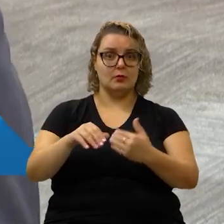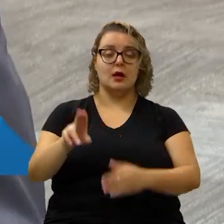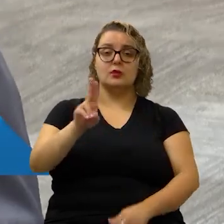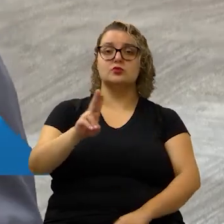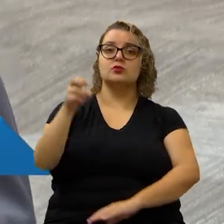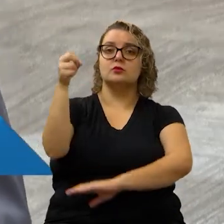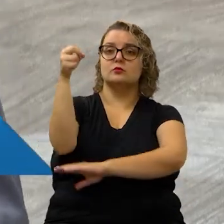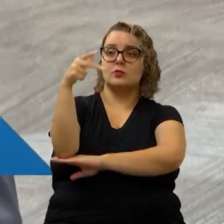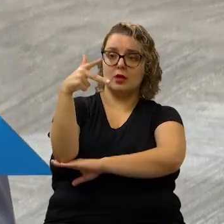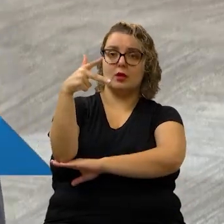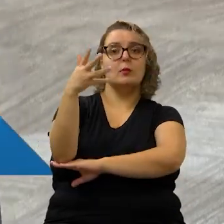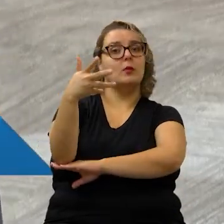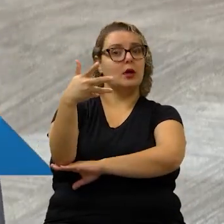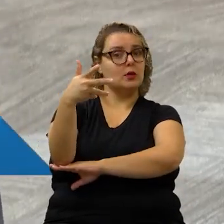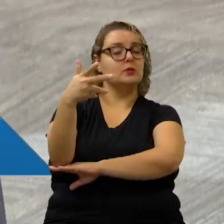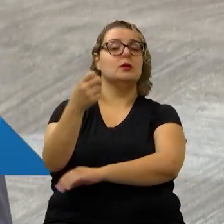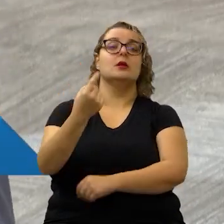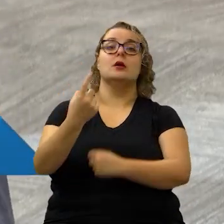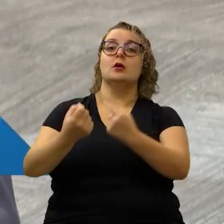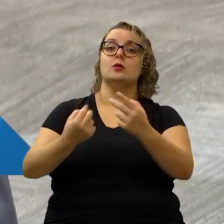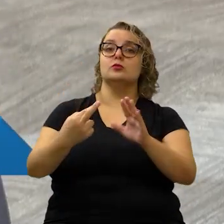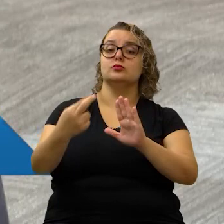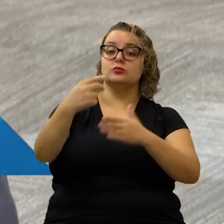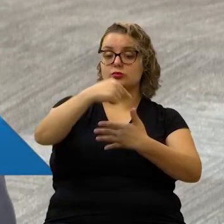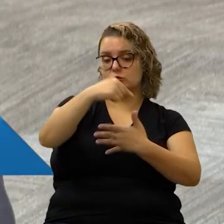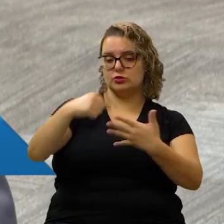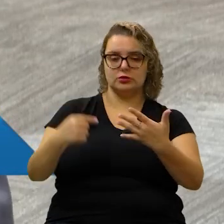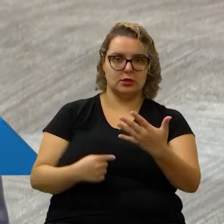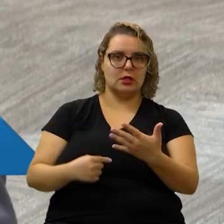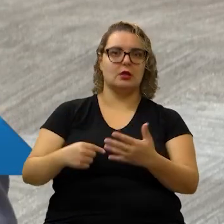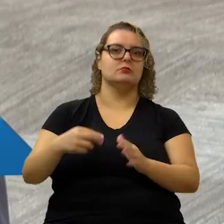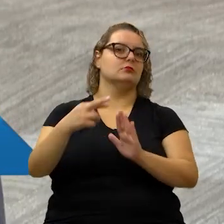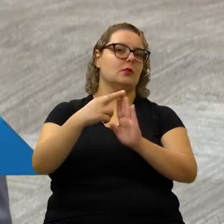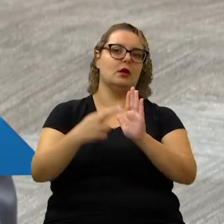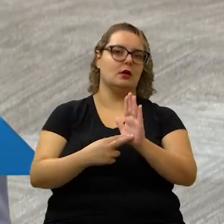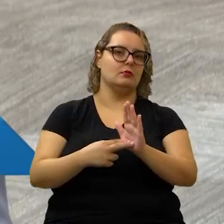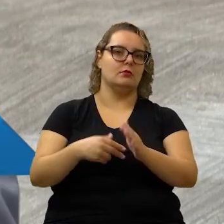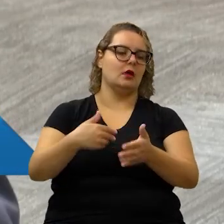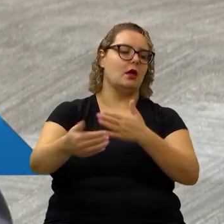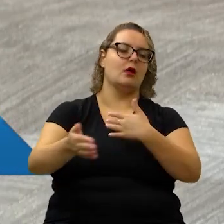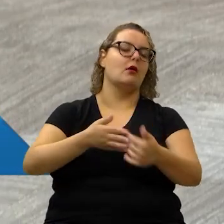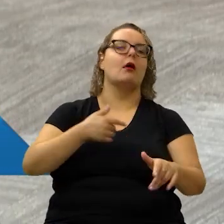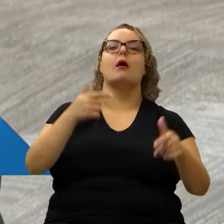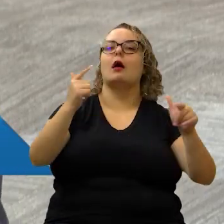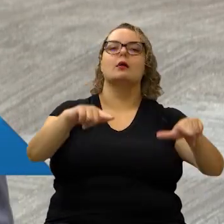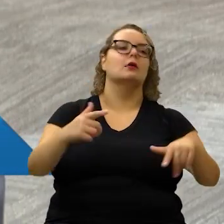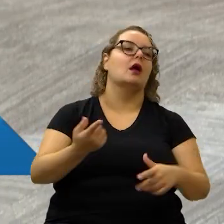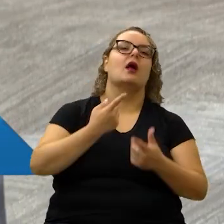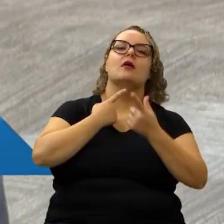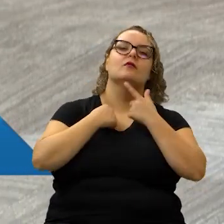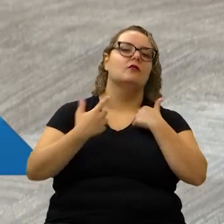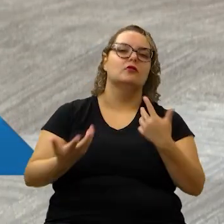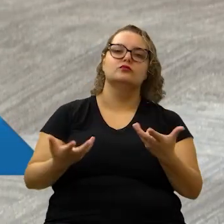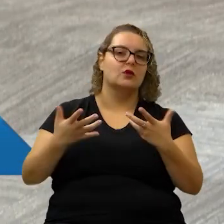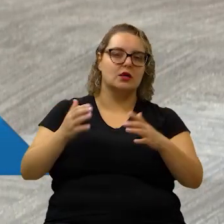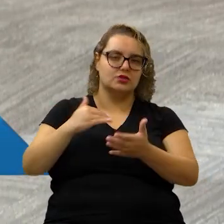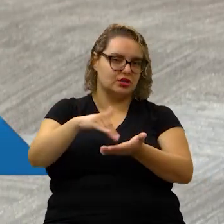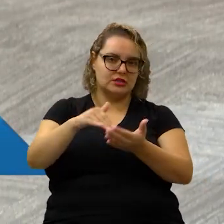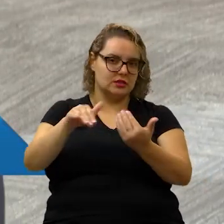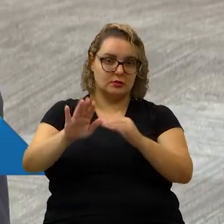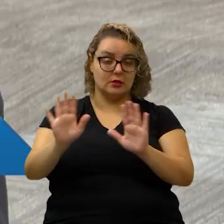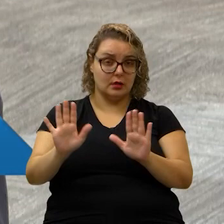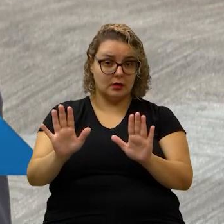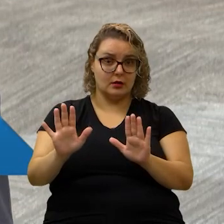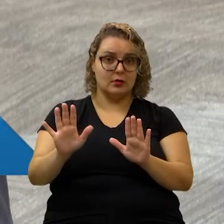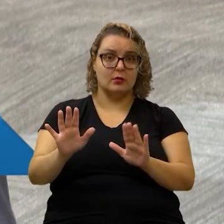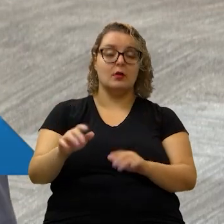radar Existe alguma alguns critérios algumas regras o radar não pode ser colocado ao bel prazer do do do da